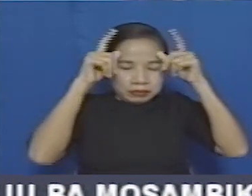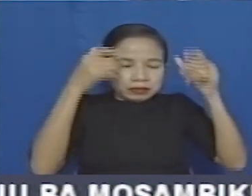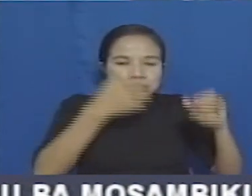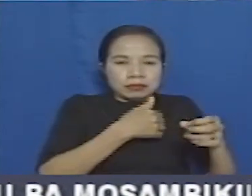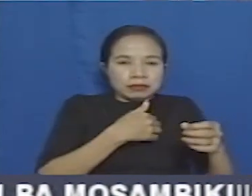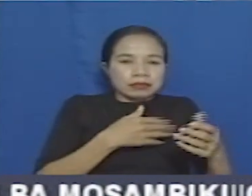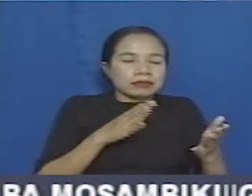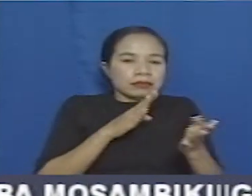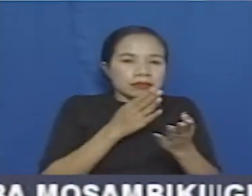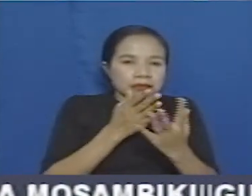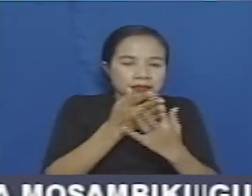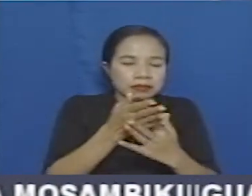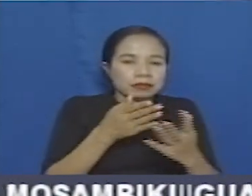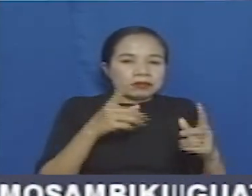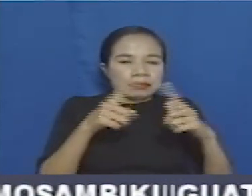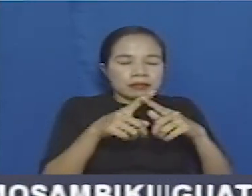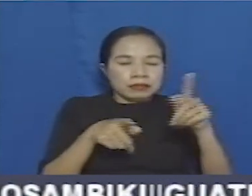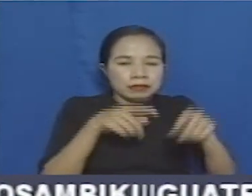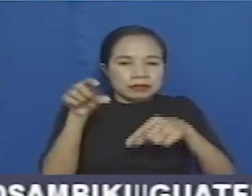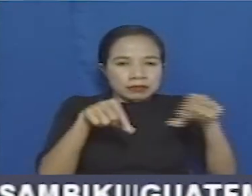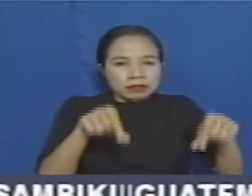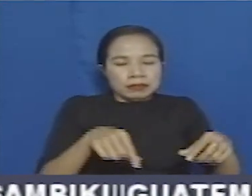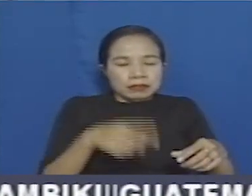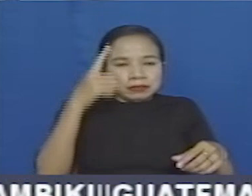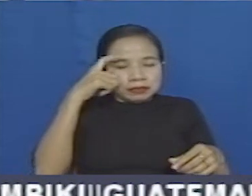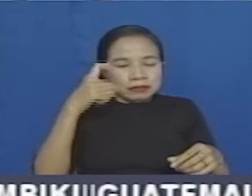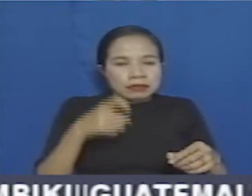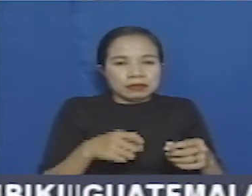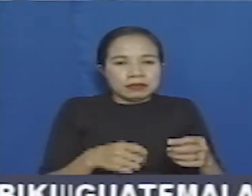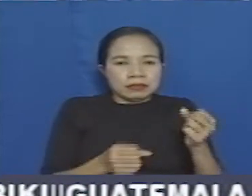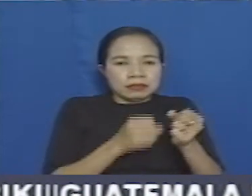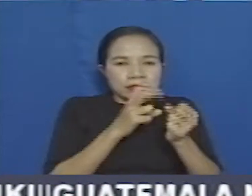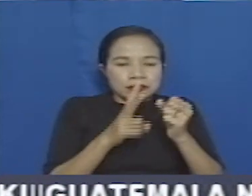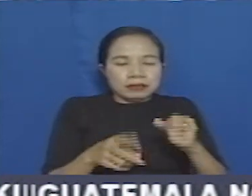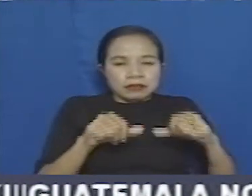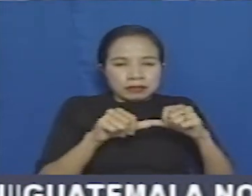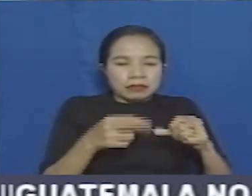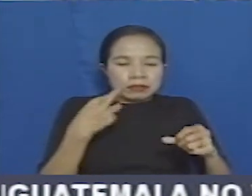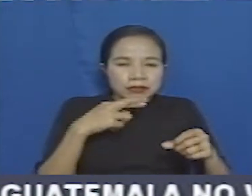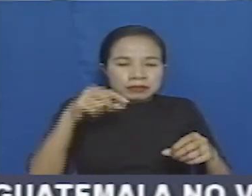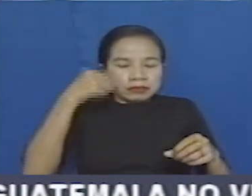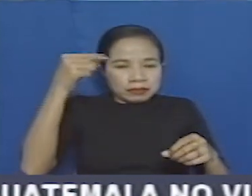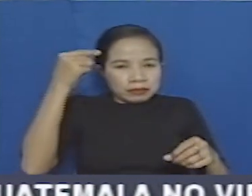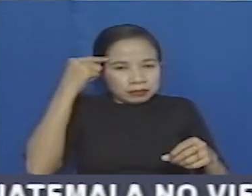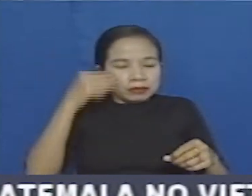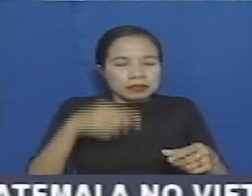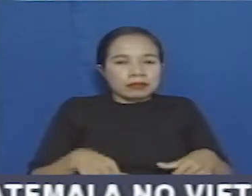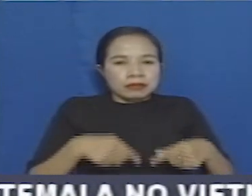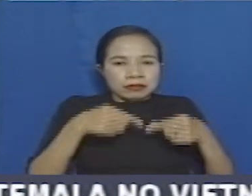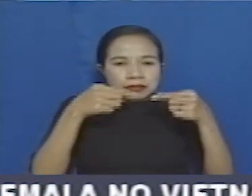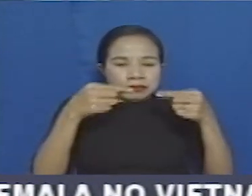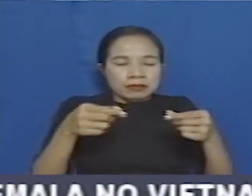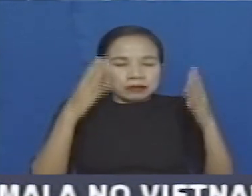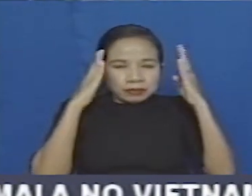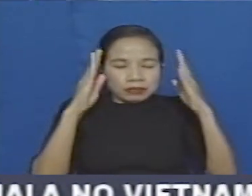dá acessível para a maior deficiência. Também né, sociedade continua recomenda para o governo a tomar atenção para